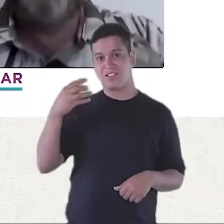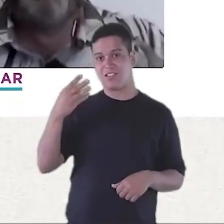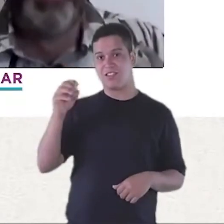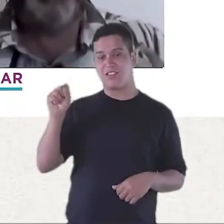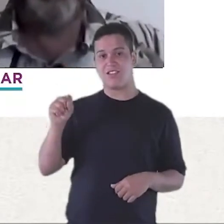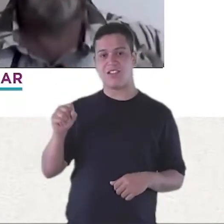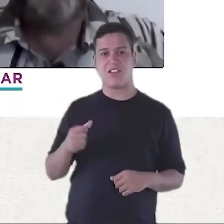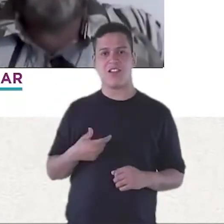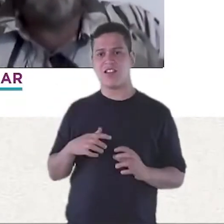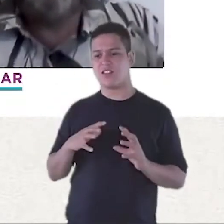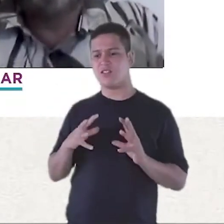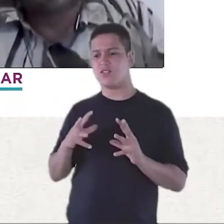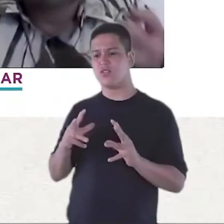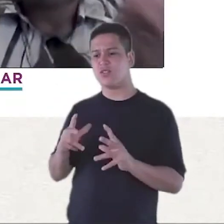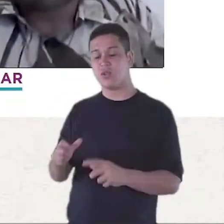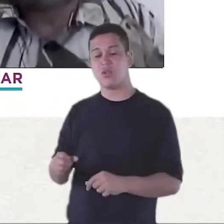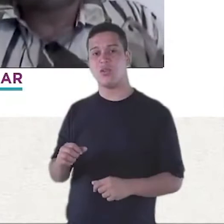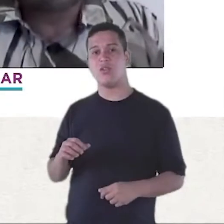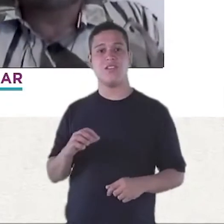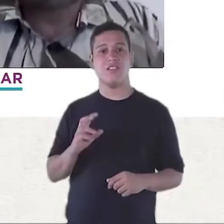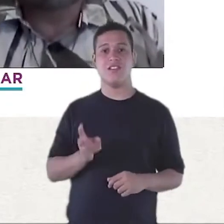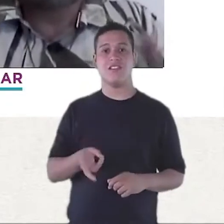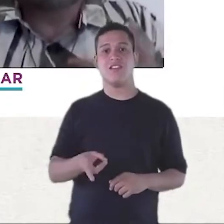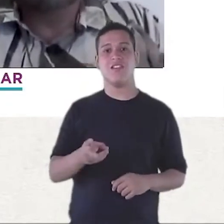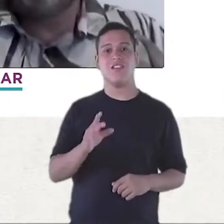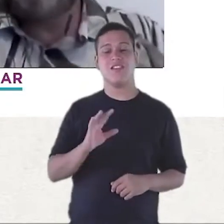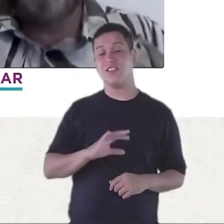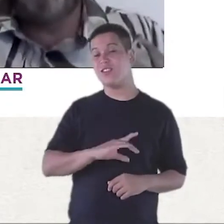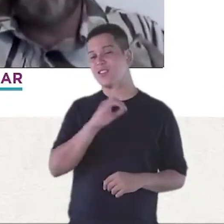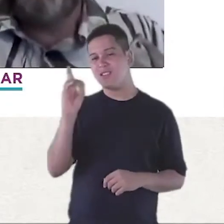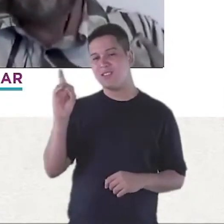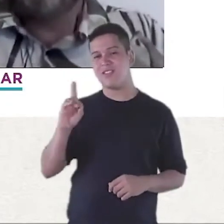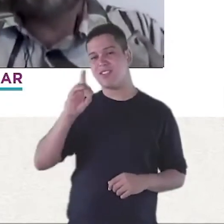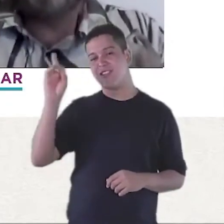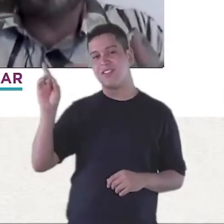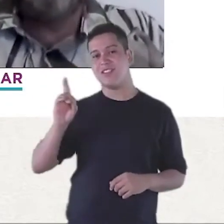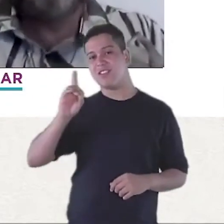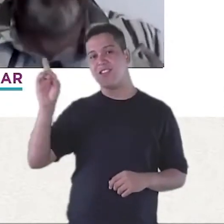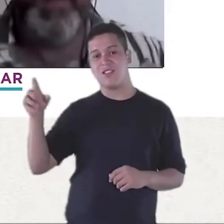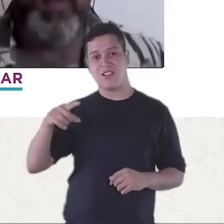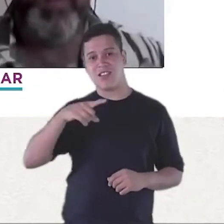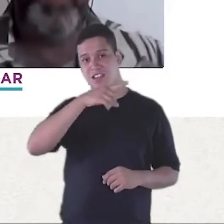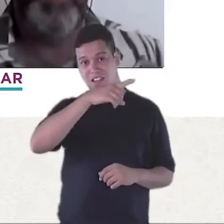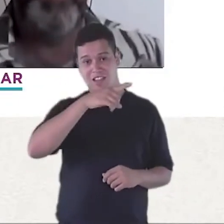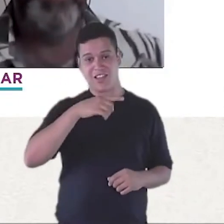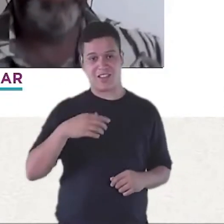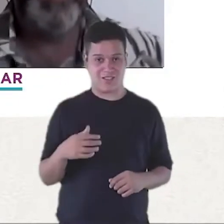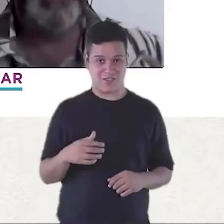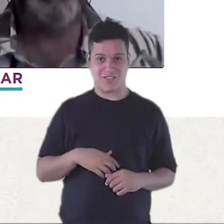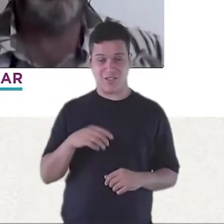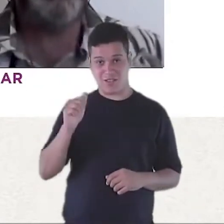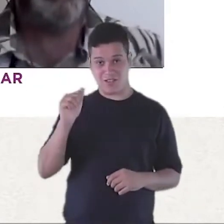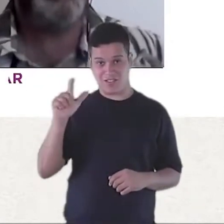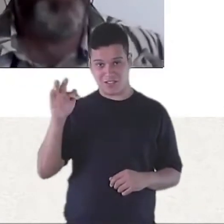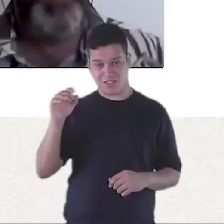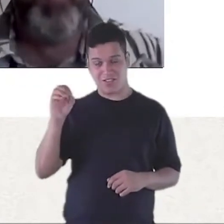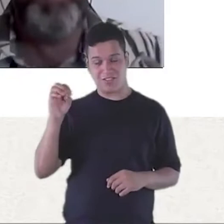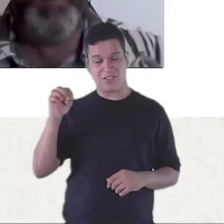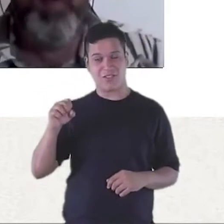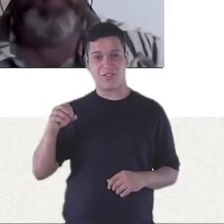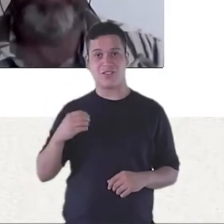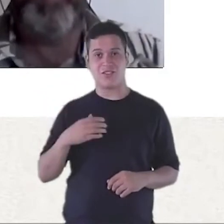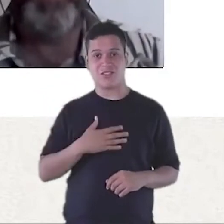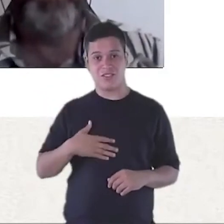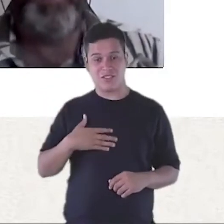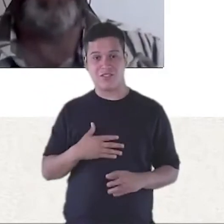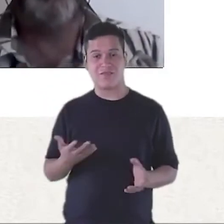Isso todo dia. Mas eu pensei, nossa, Mineiro é um colecionador de pôr do sol, é um colecionador de E entardecer. é mesmo. Ele